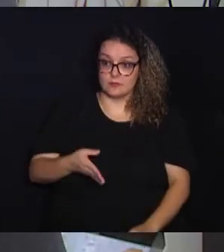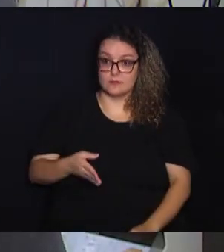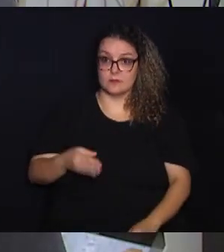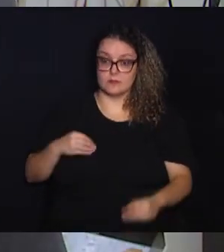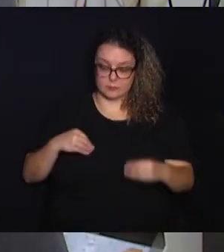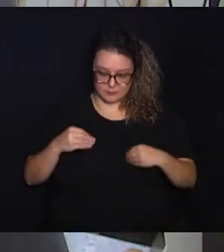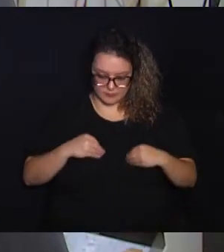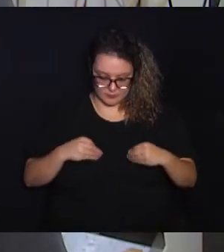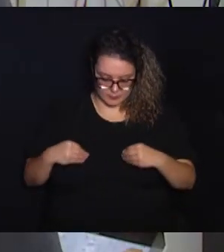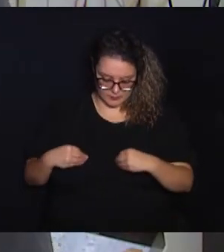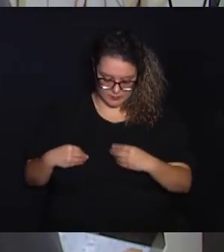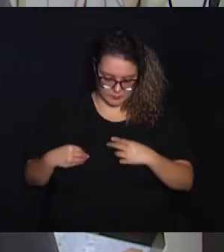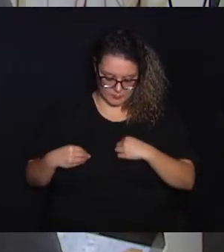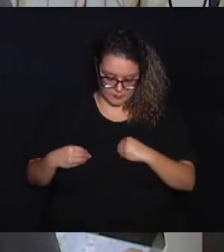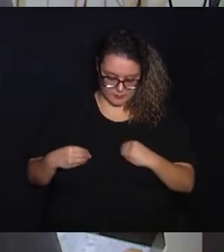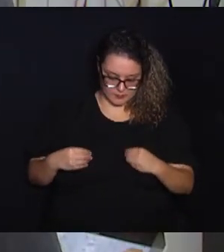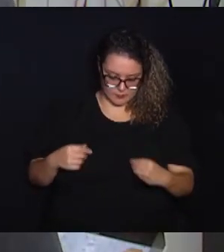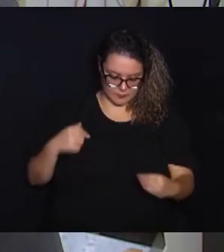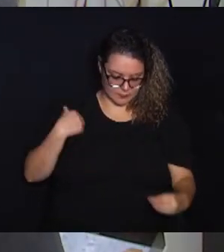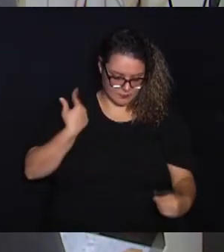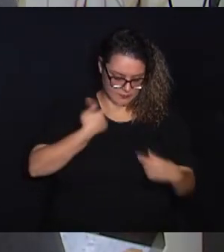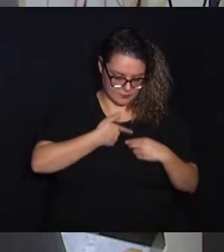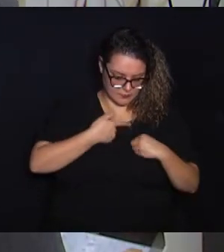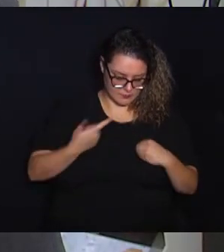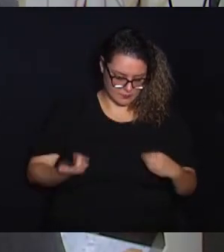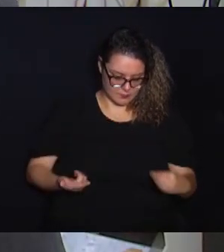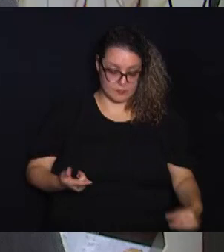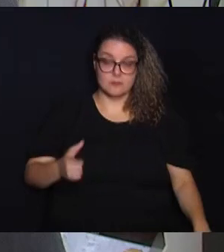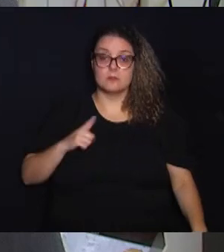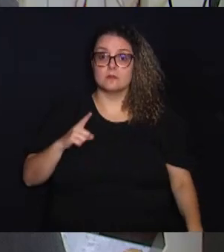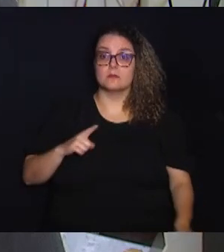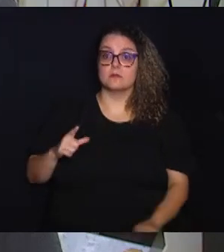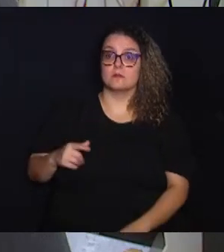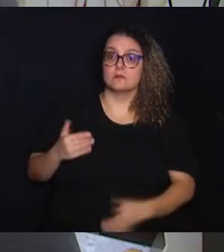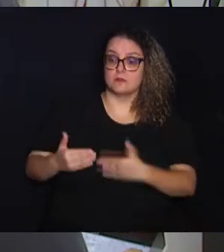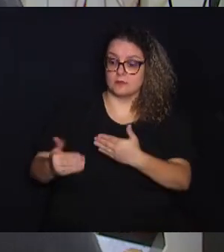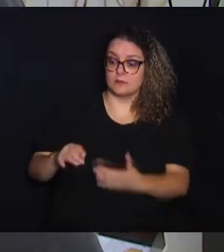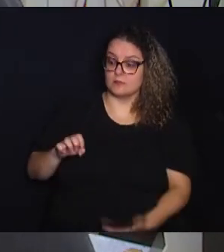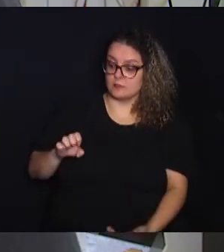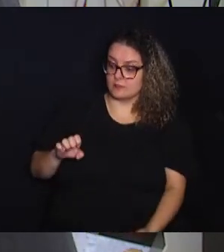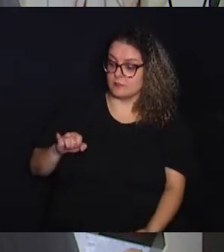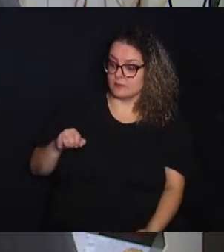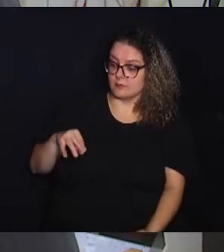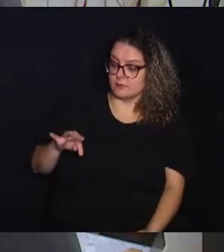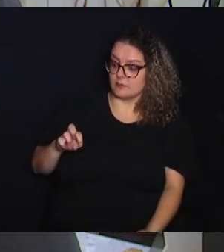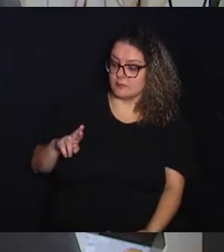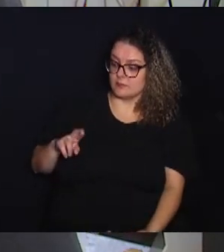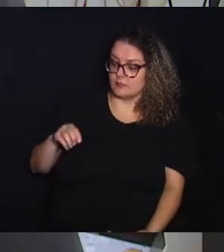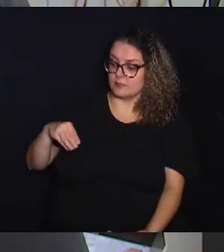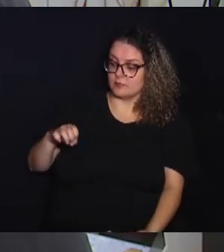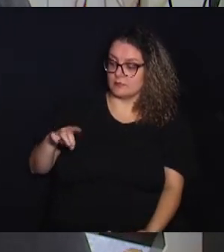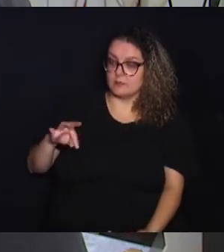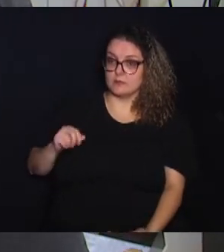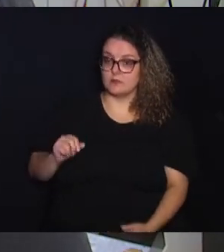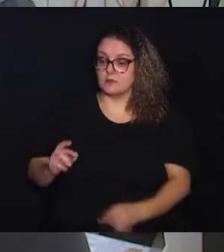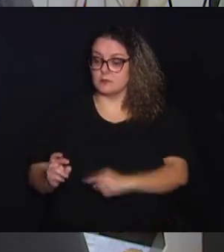esse exame. No nosso caso, nós temos uma etapa intermediária que permite fazer uma triagem